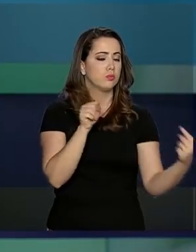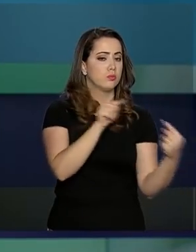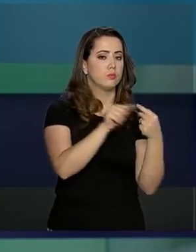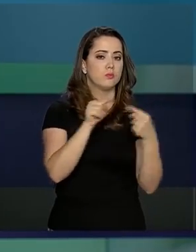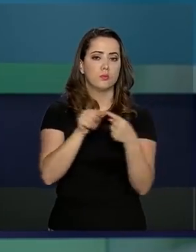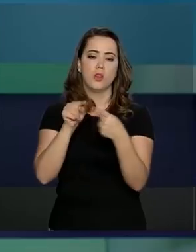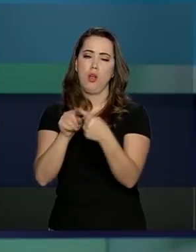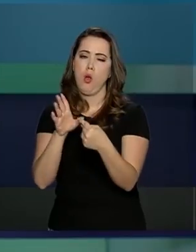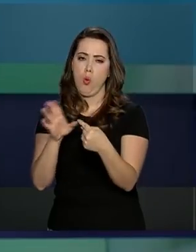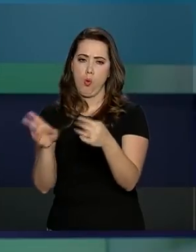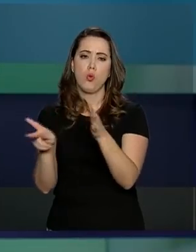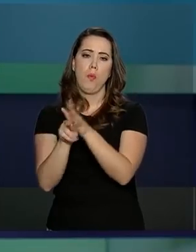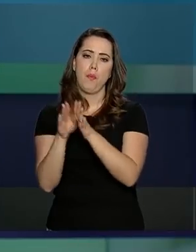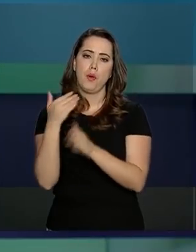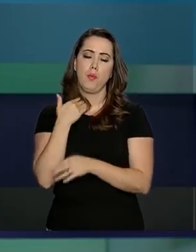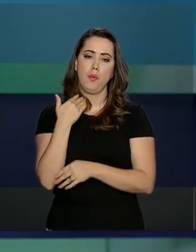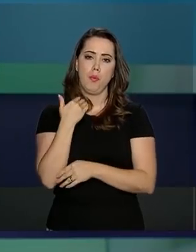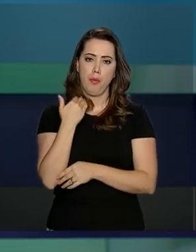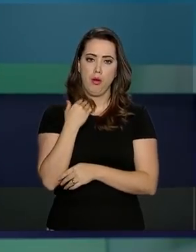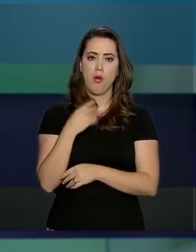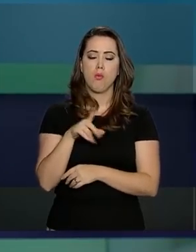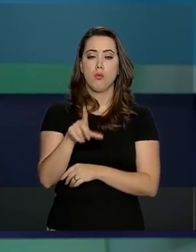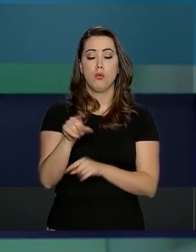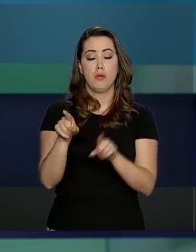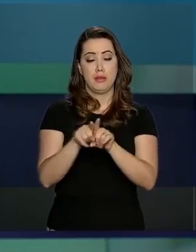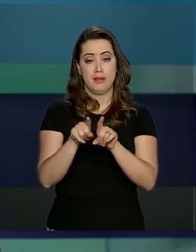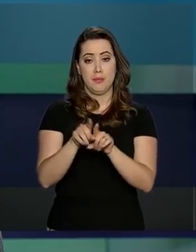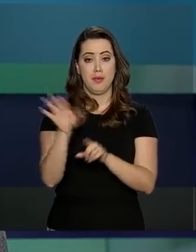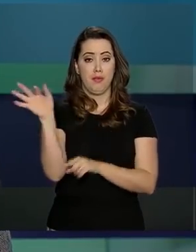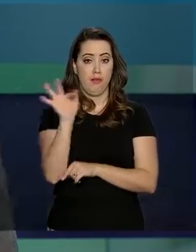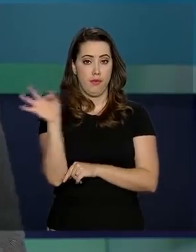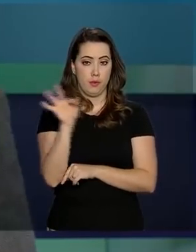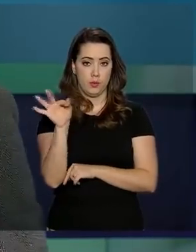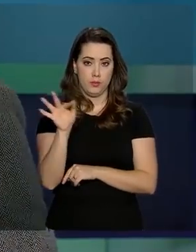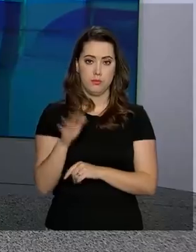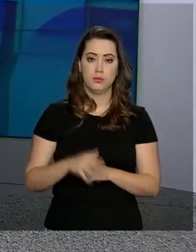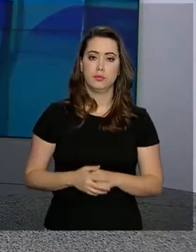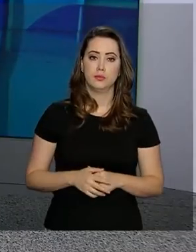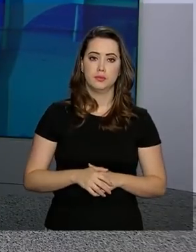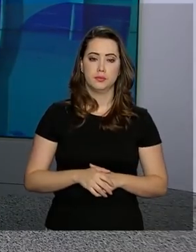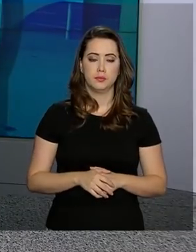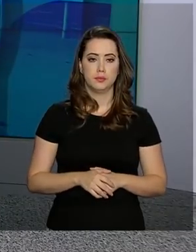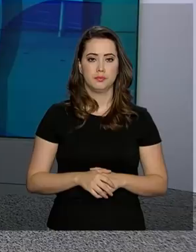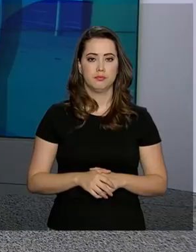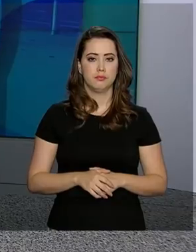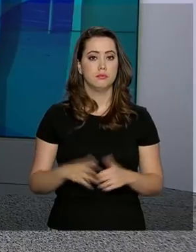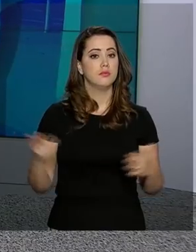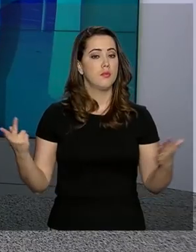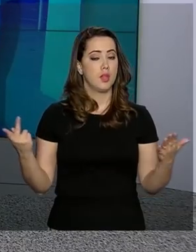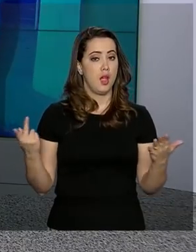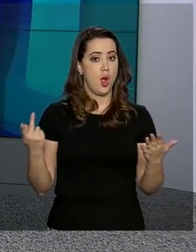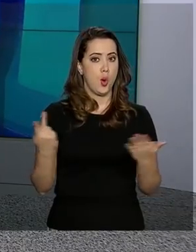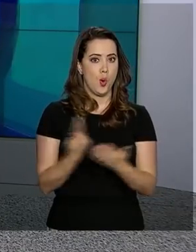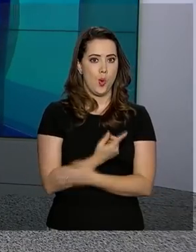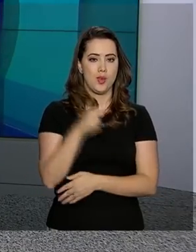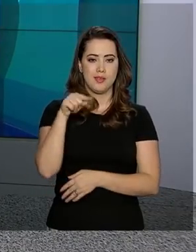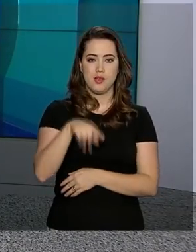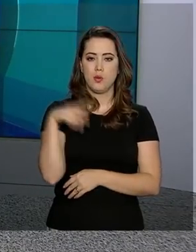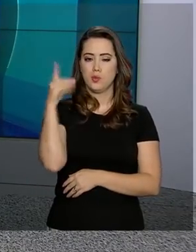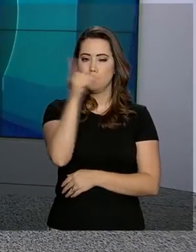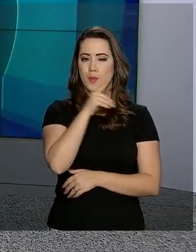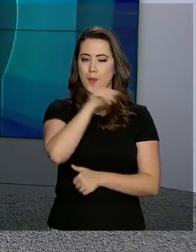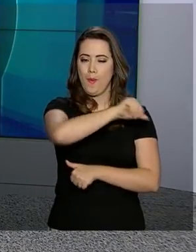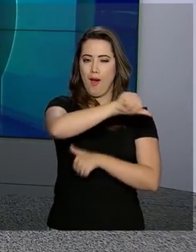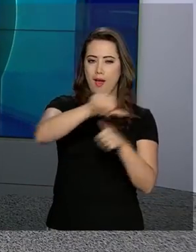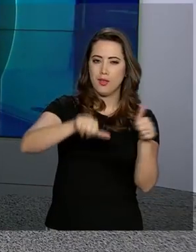operadoras de crédito e também nas instituições de ensino superior. Foi realizada nesse domingo a troca